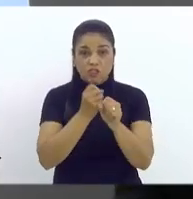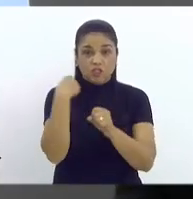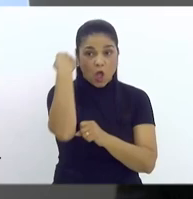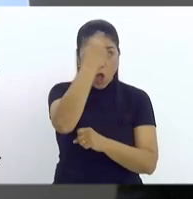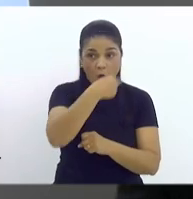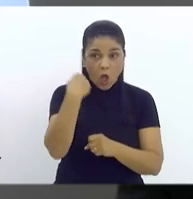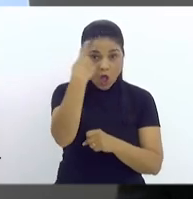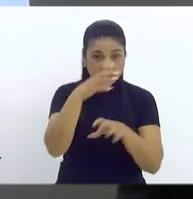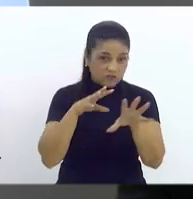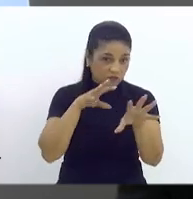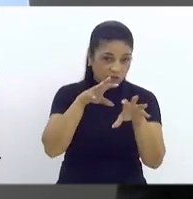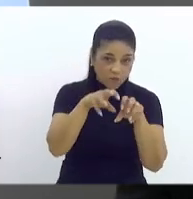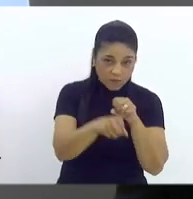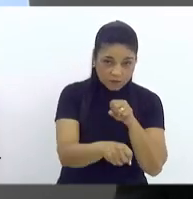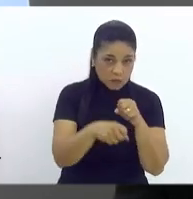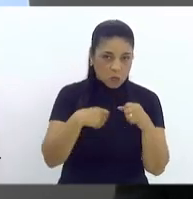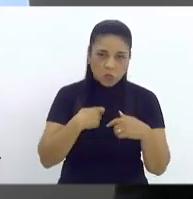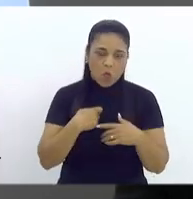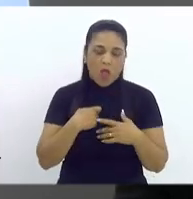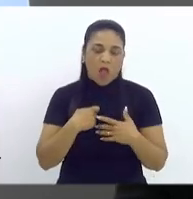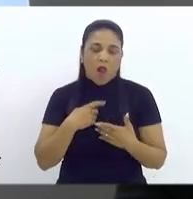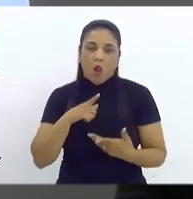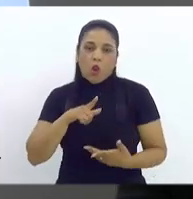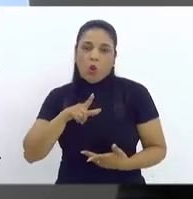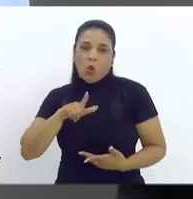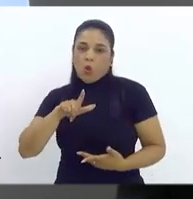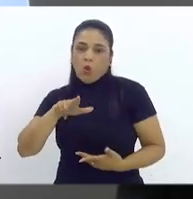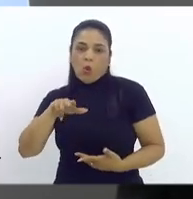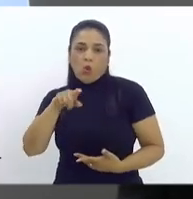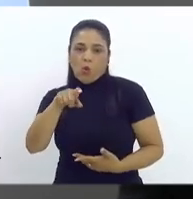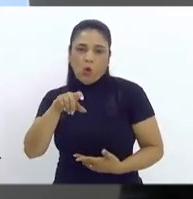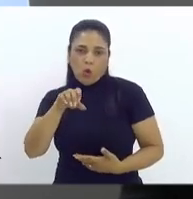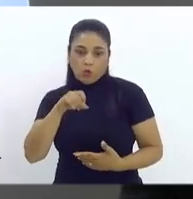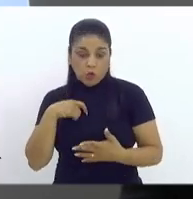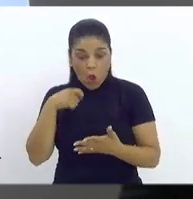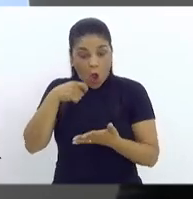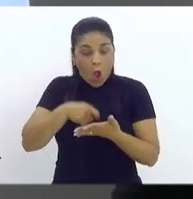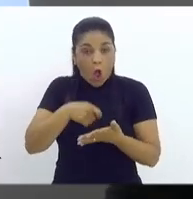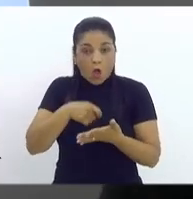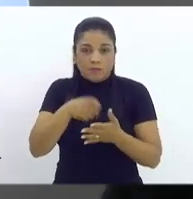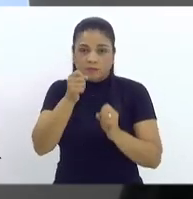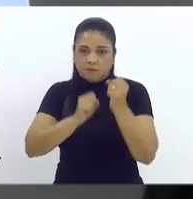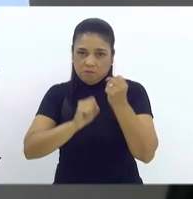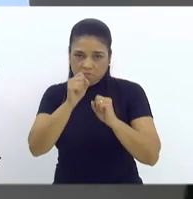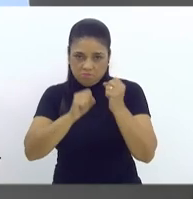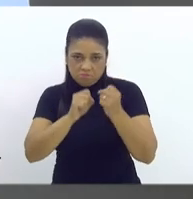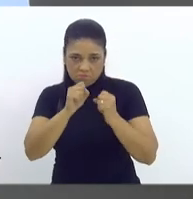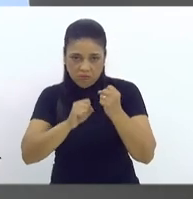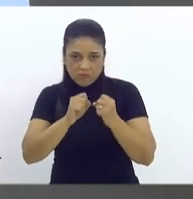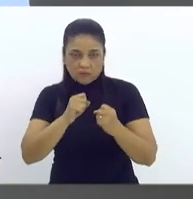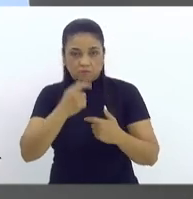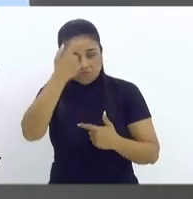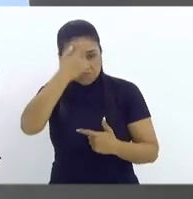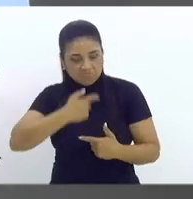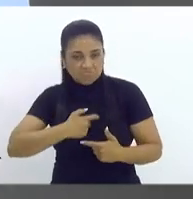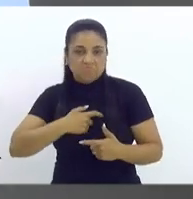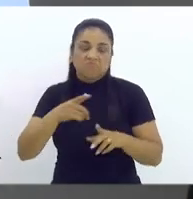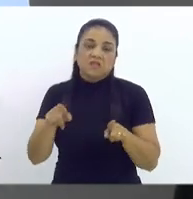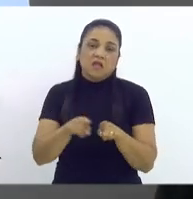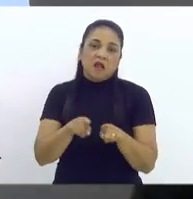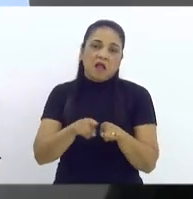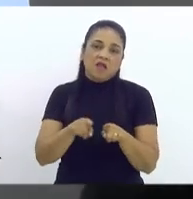Não é um luxo, é uma obrigação da concessionária, isso pela característica da nossa atividade, característica do nosso